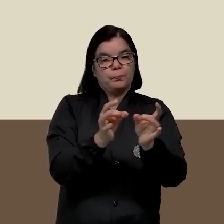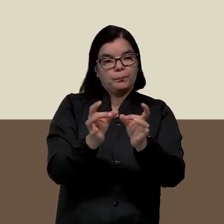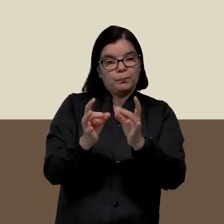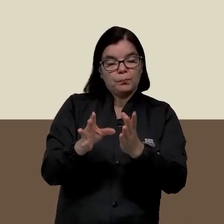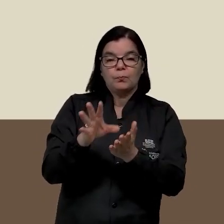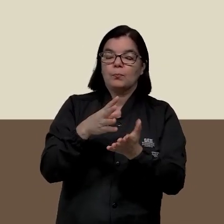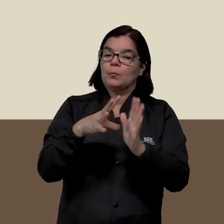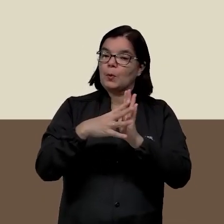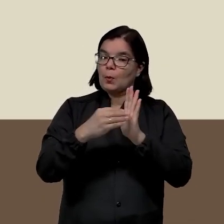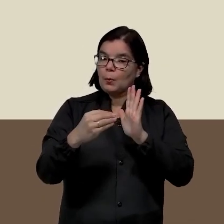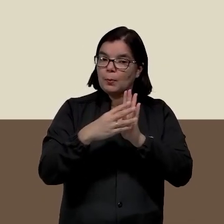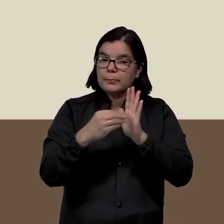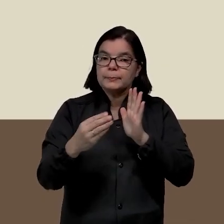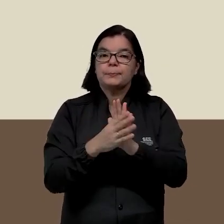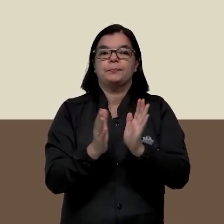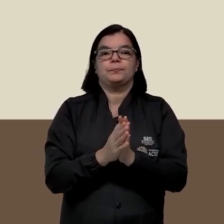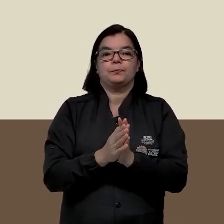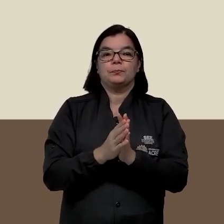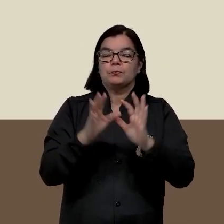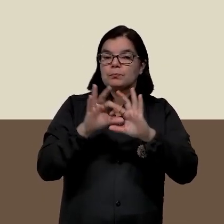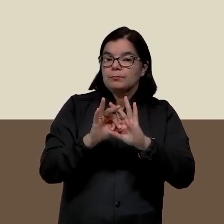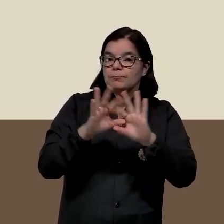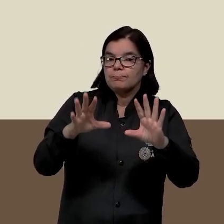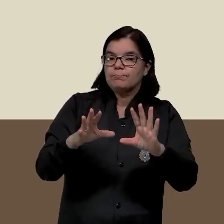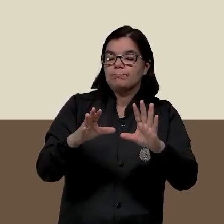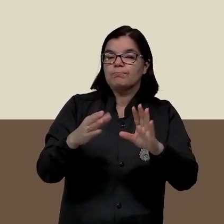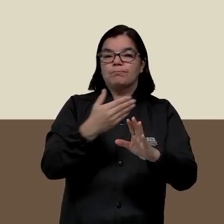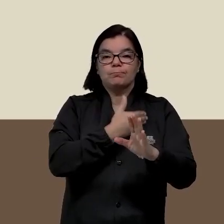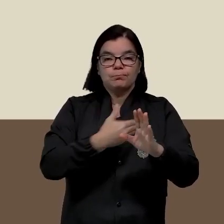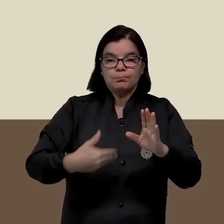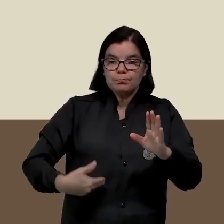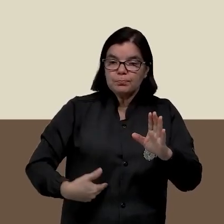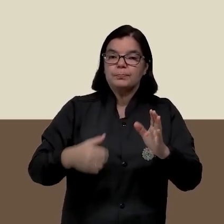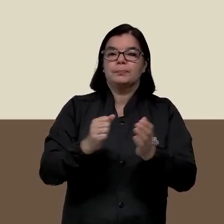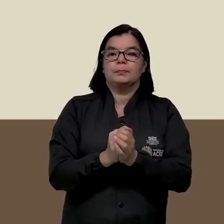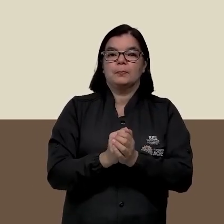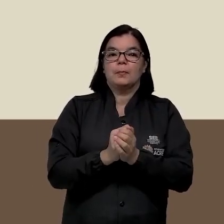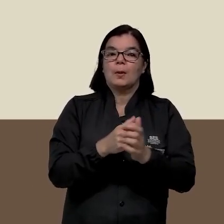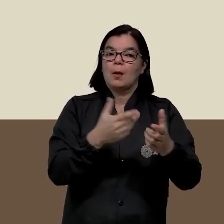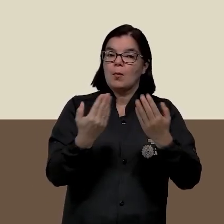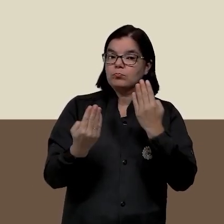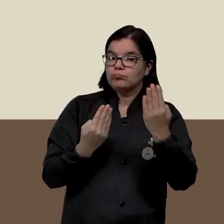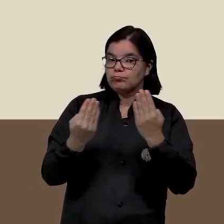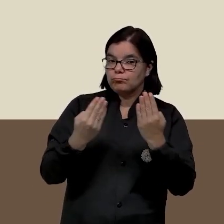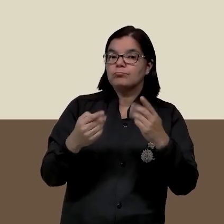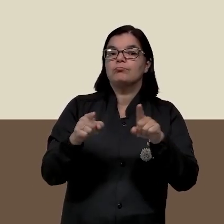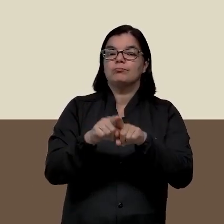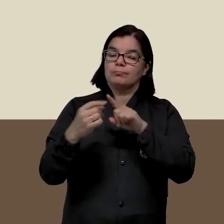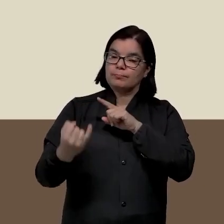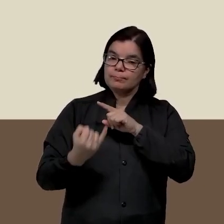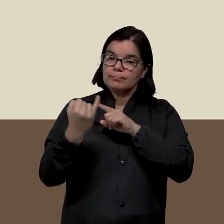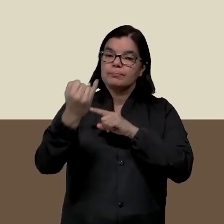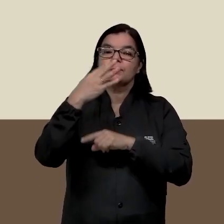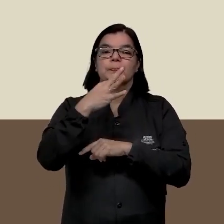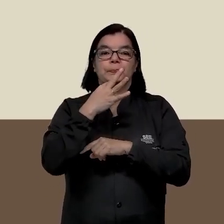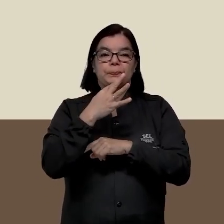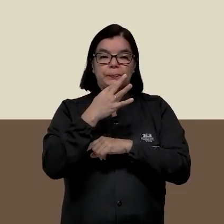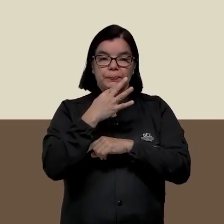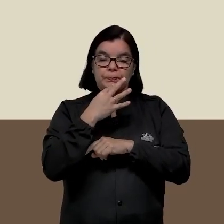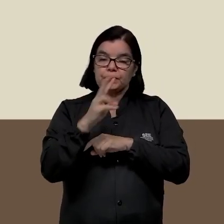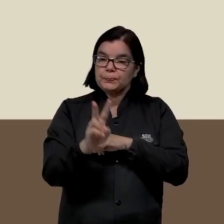vender cópias ou autorizar execuções públicas. Ambos são fundamentais